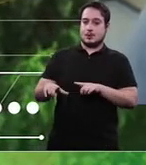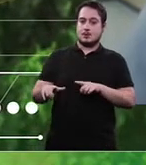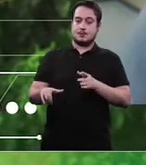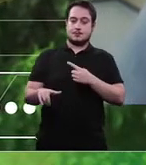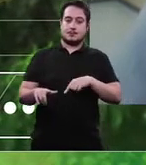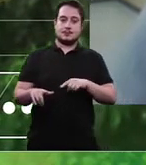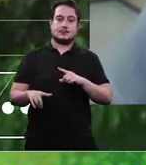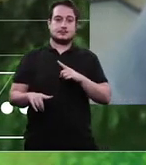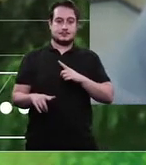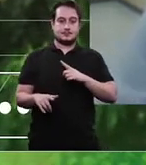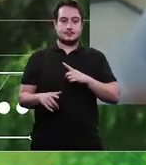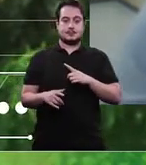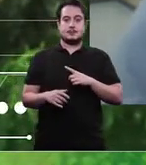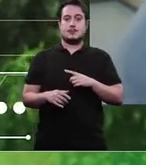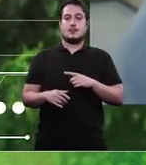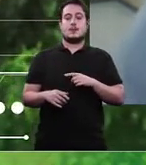tem